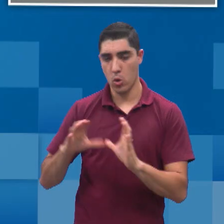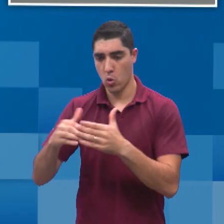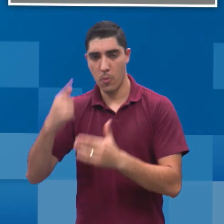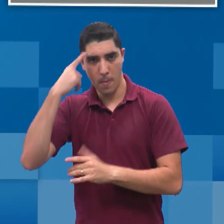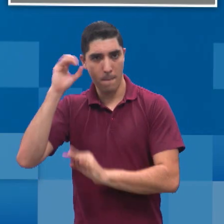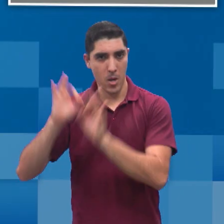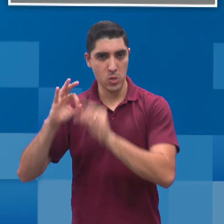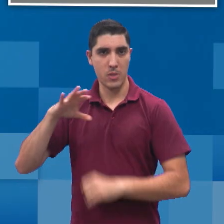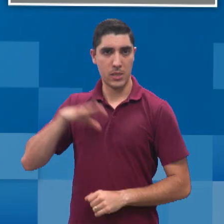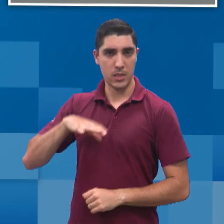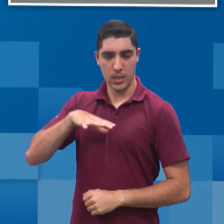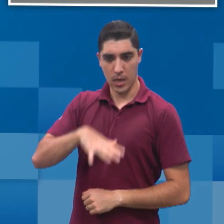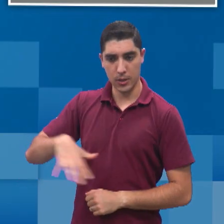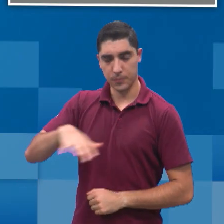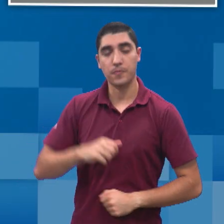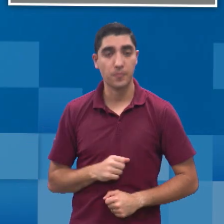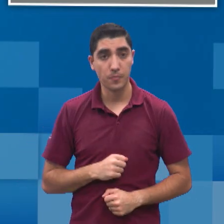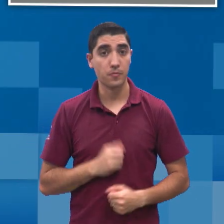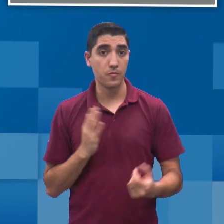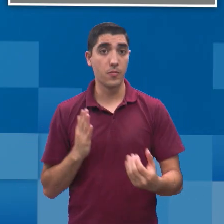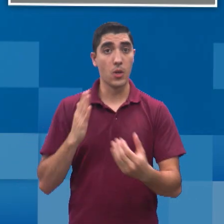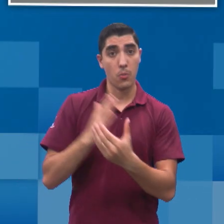Urbano. Processo número